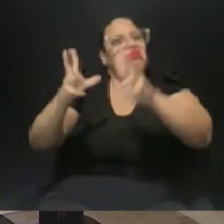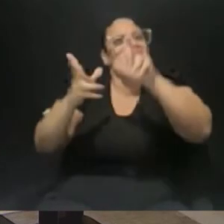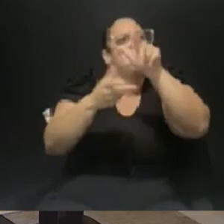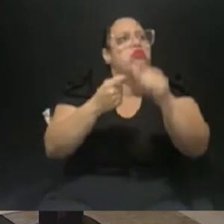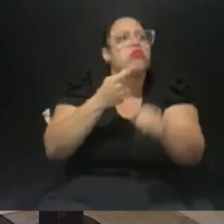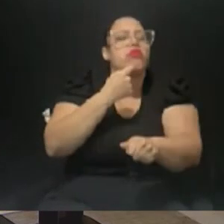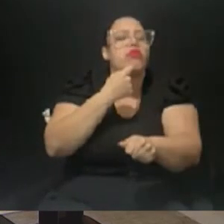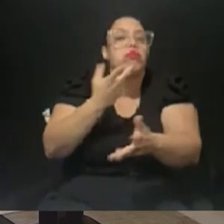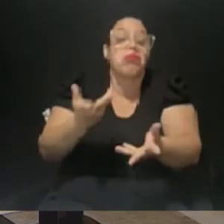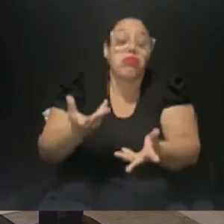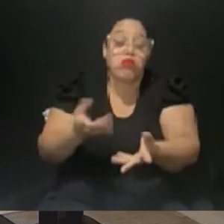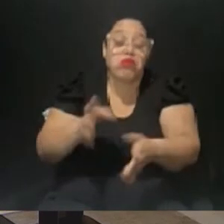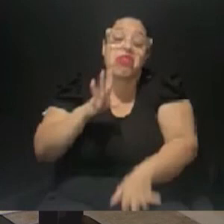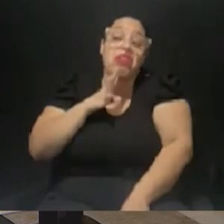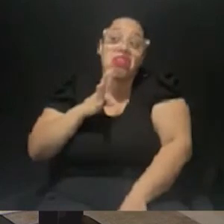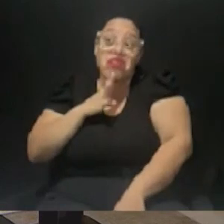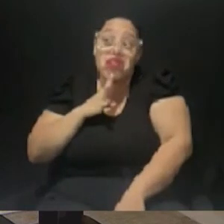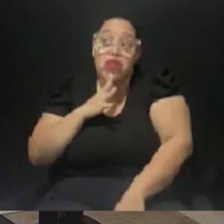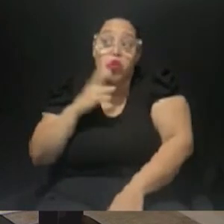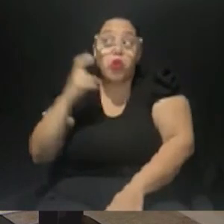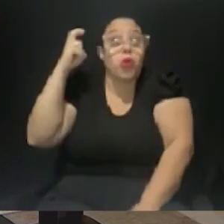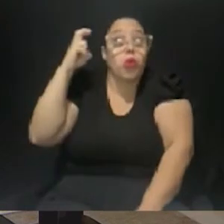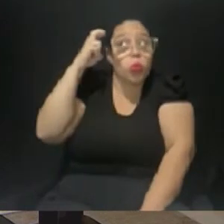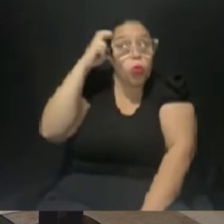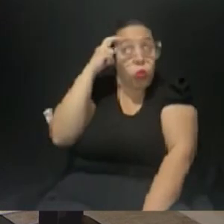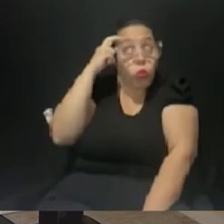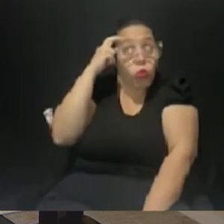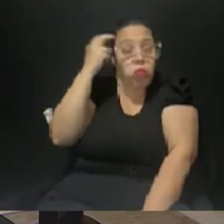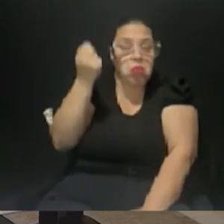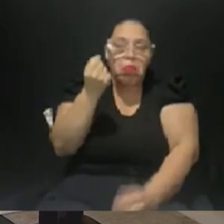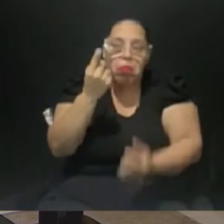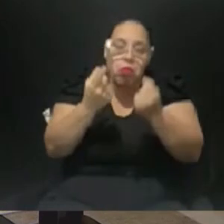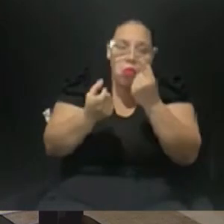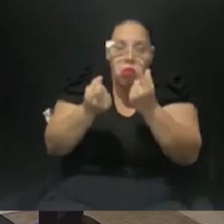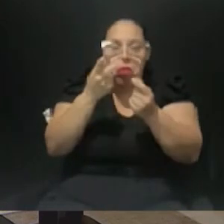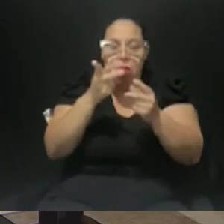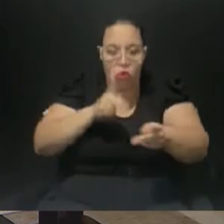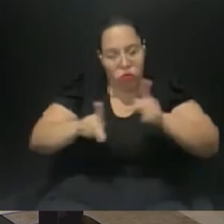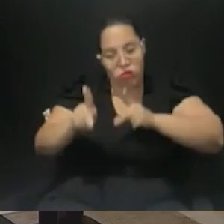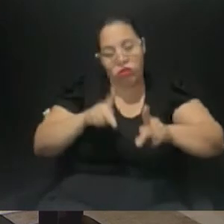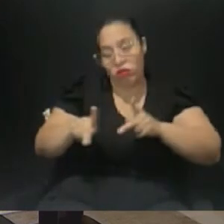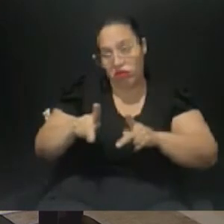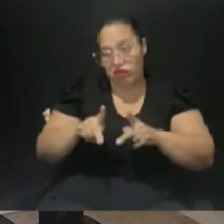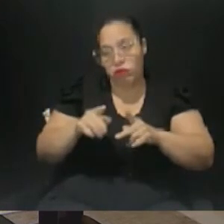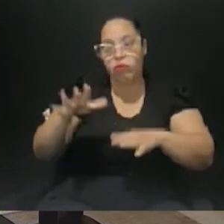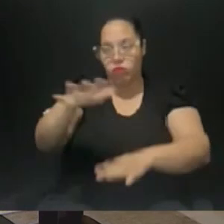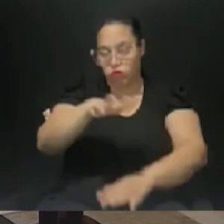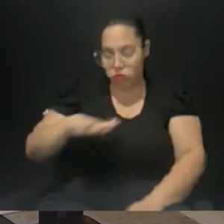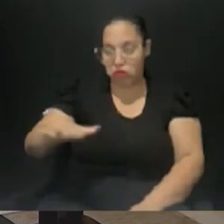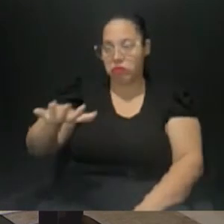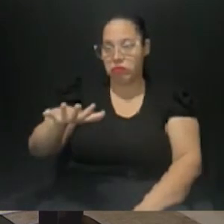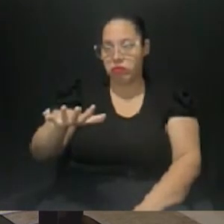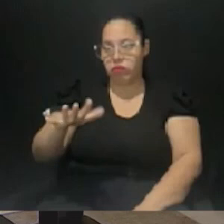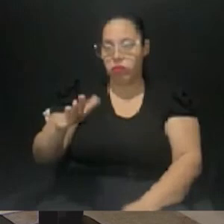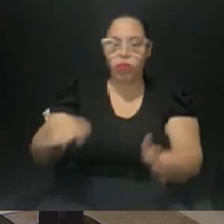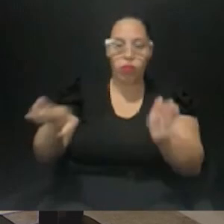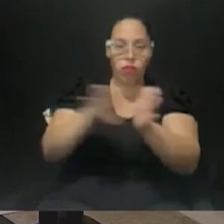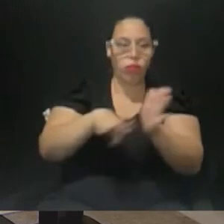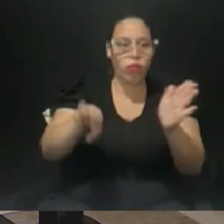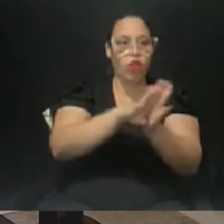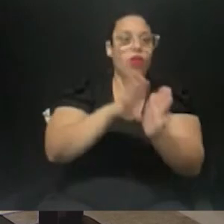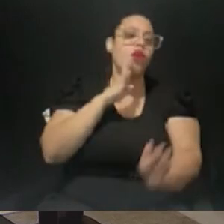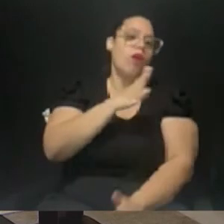você conhecer a cultura e conhecer um pouco do povo e do local é frequentando os bares e